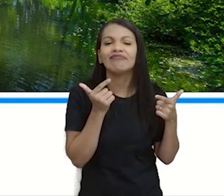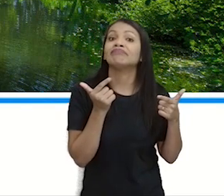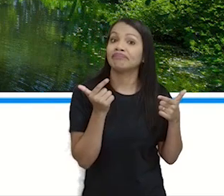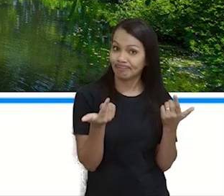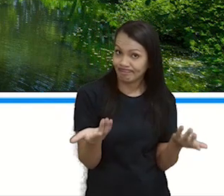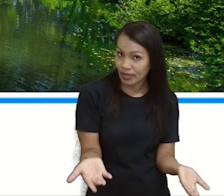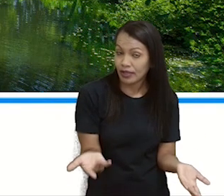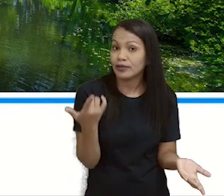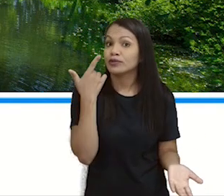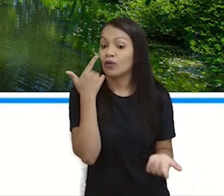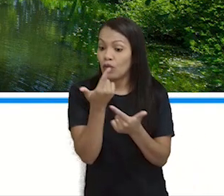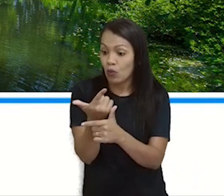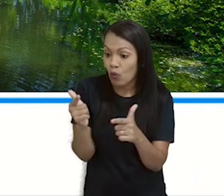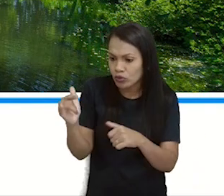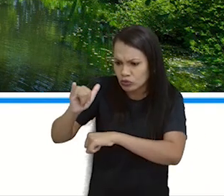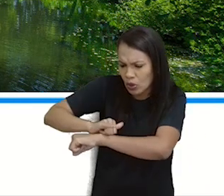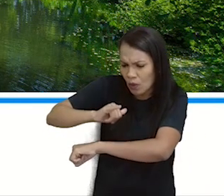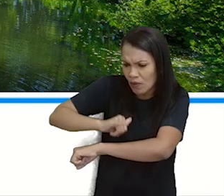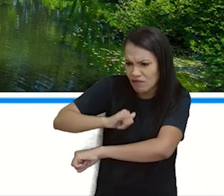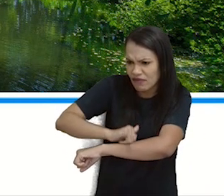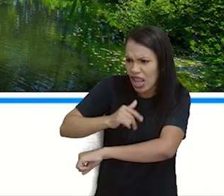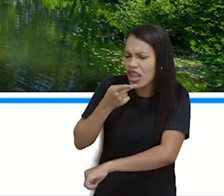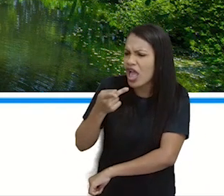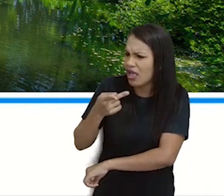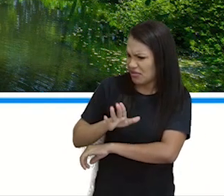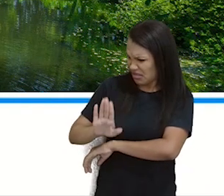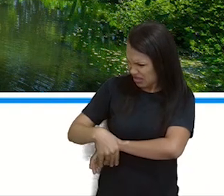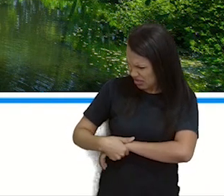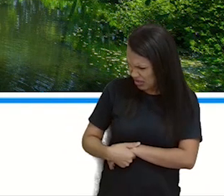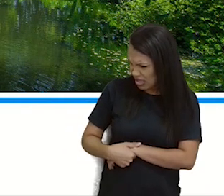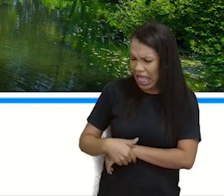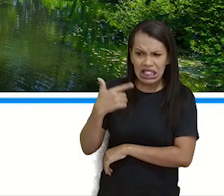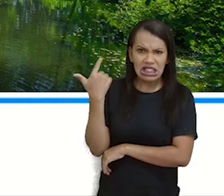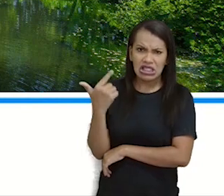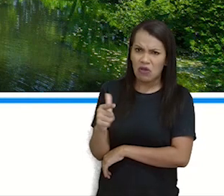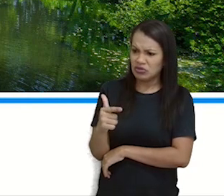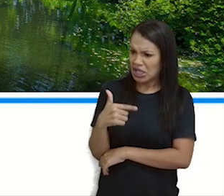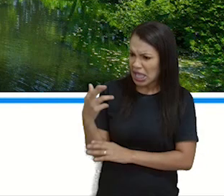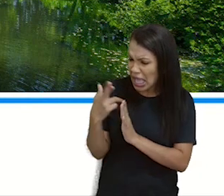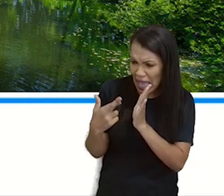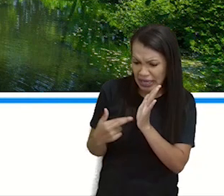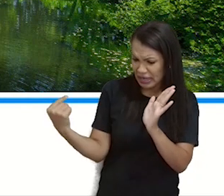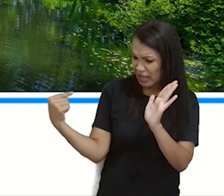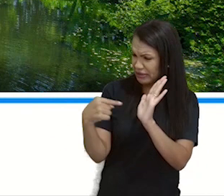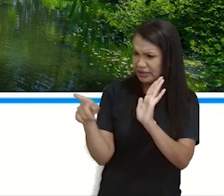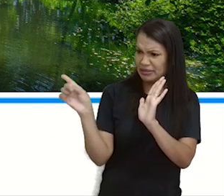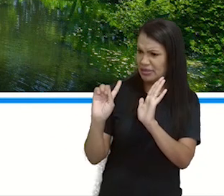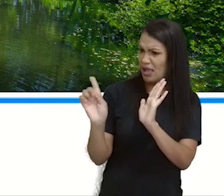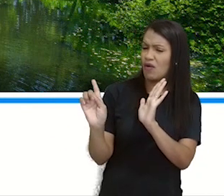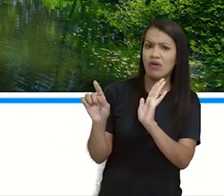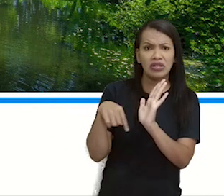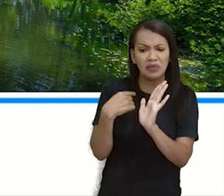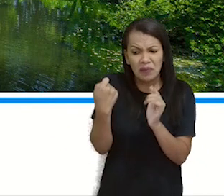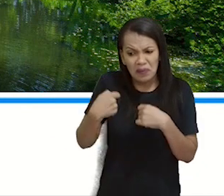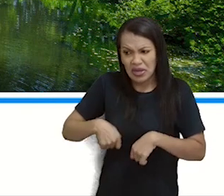E aí os outros sapos falaram para ele, ah, não existe nenhuma regra que diz isso não, hein? E a gente